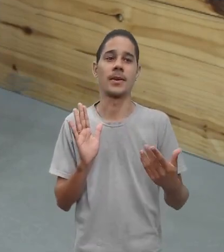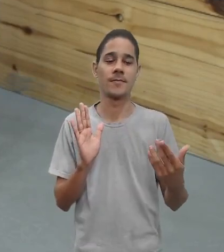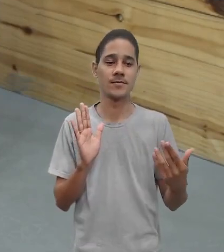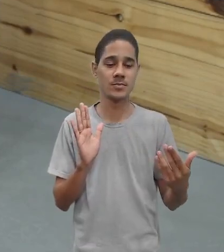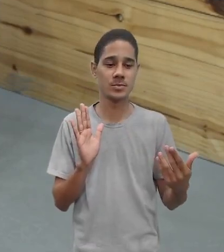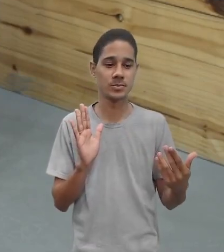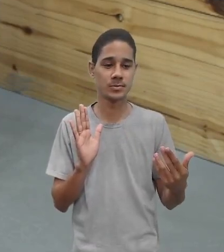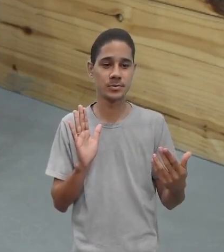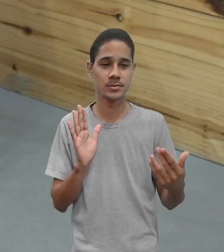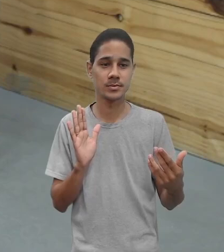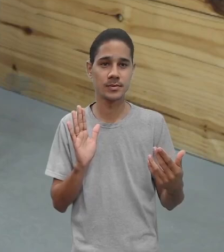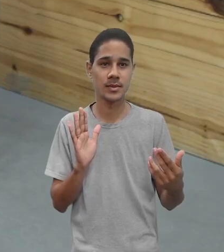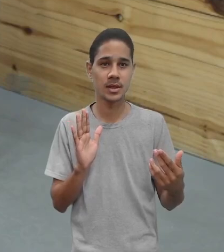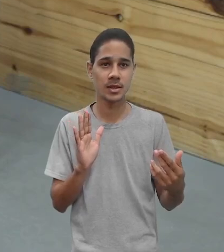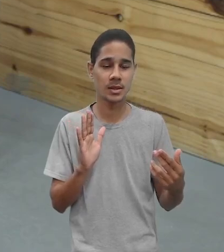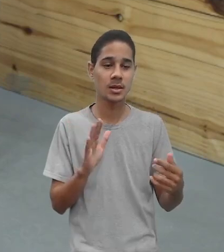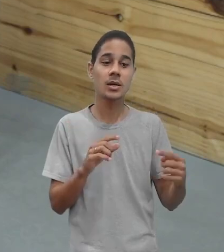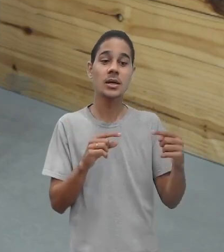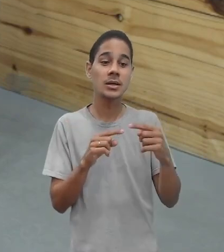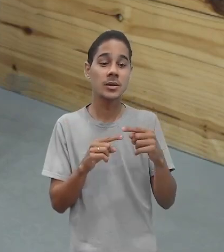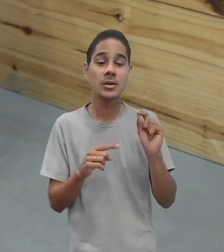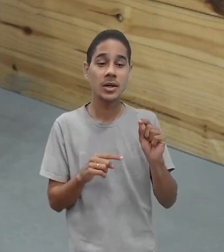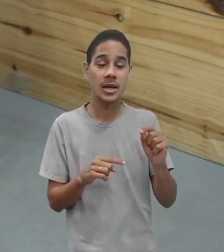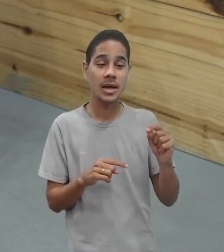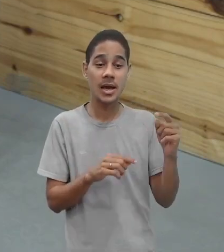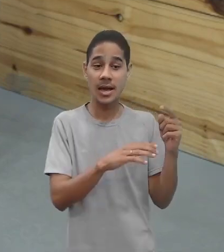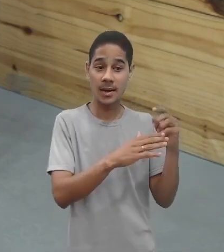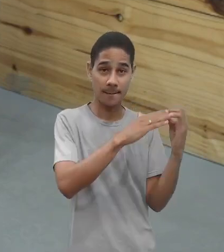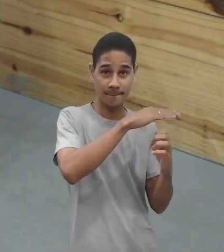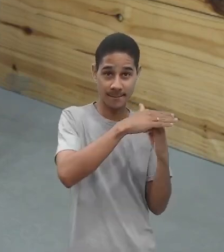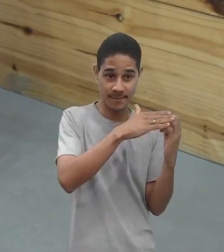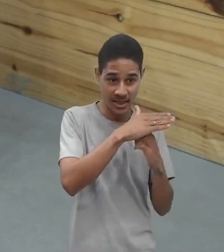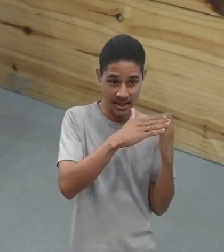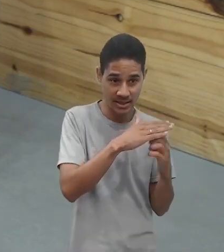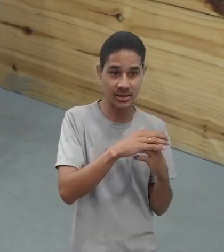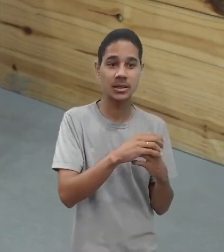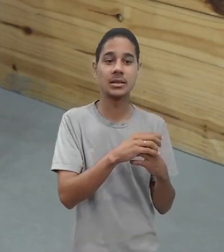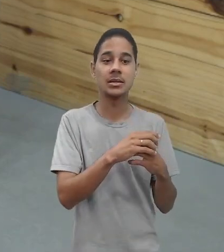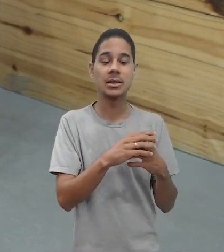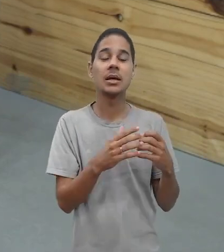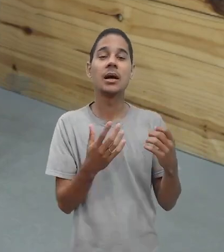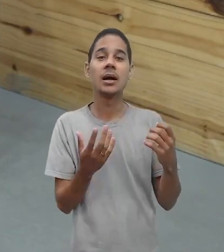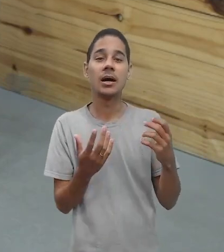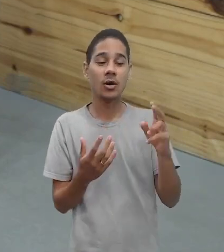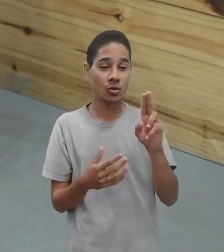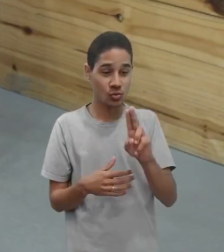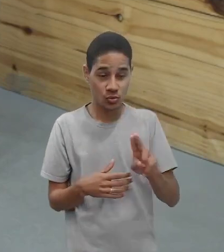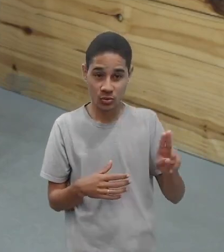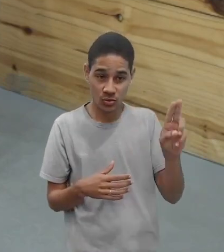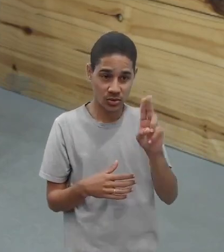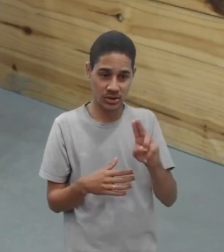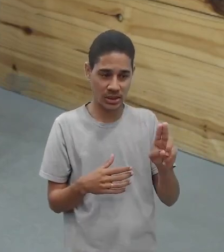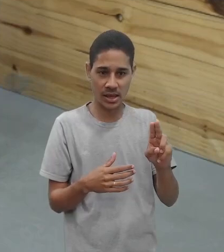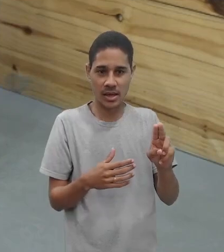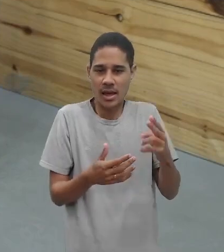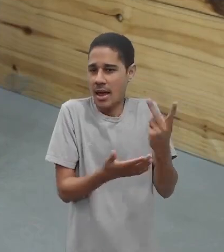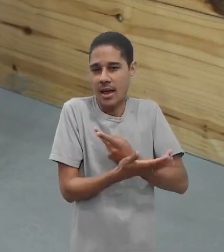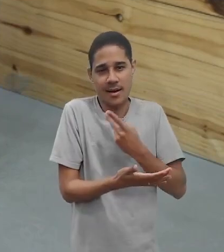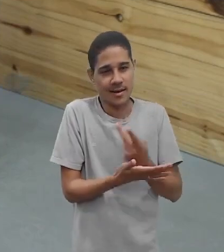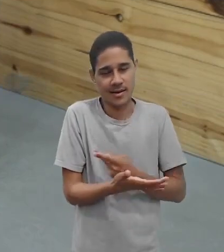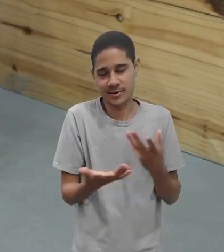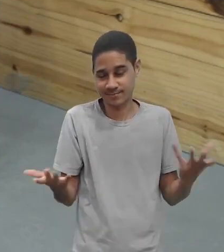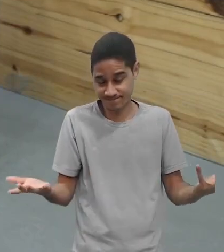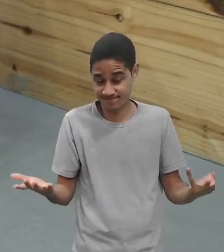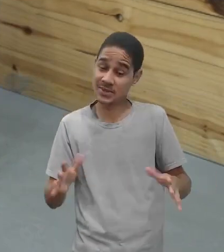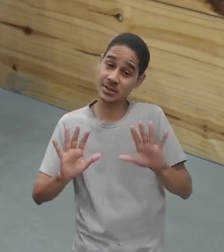né, as empresas que usam esses dados de forma equivocada. Então, levando em